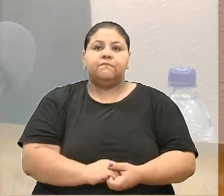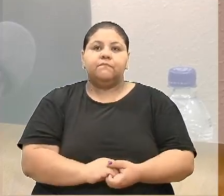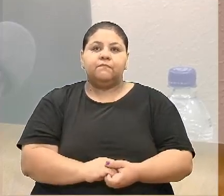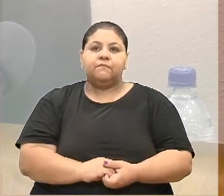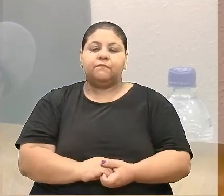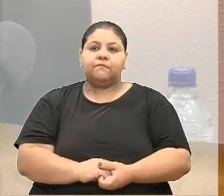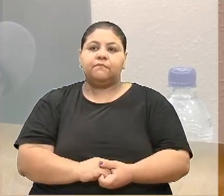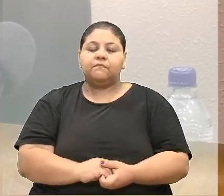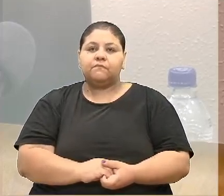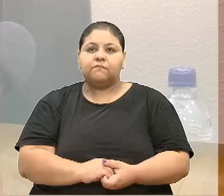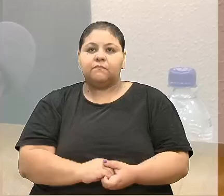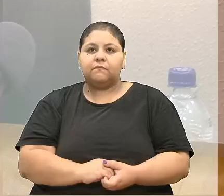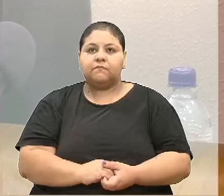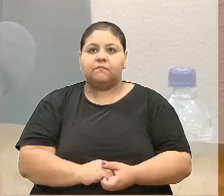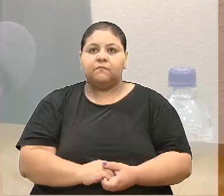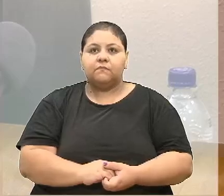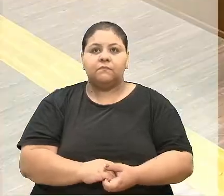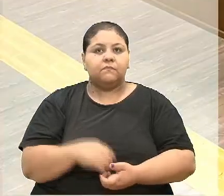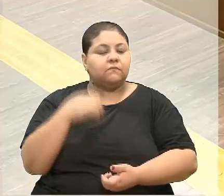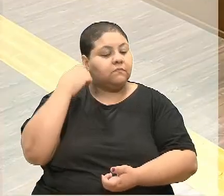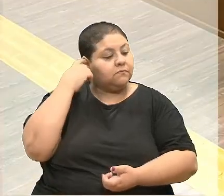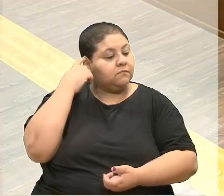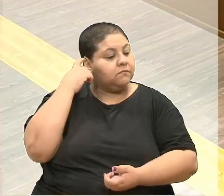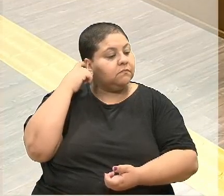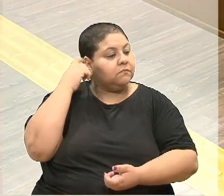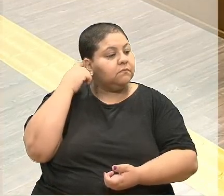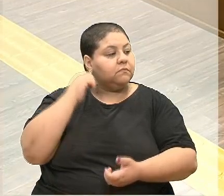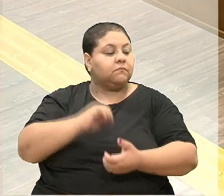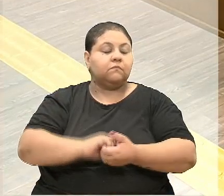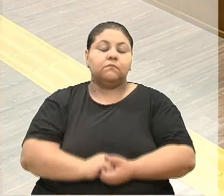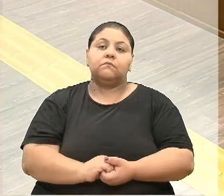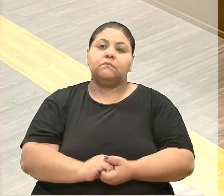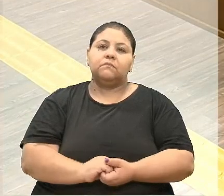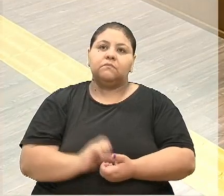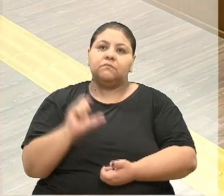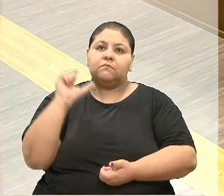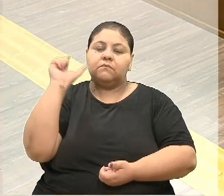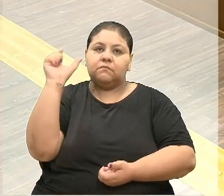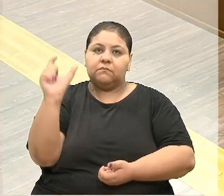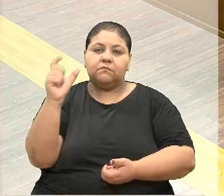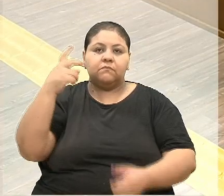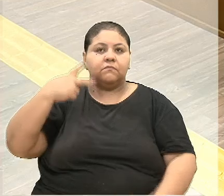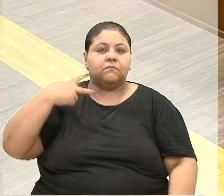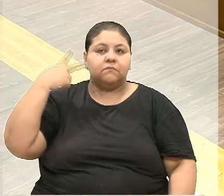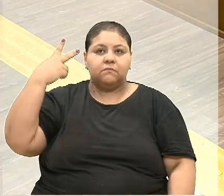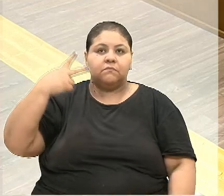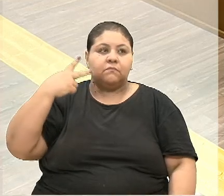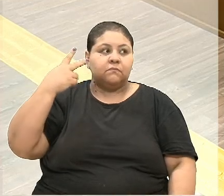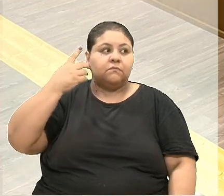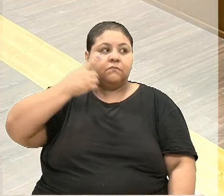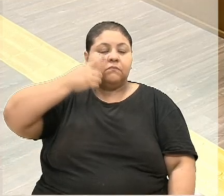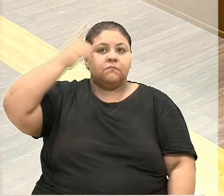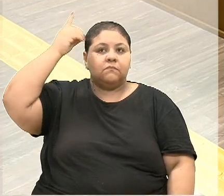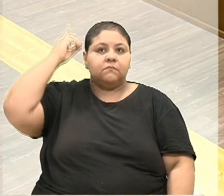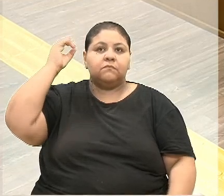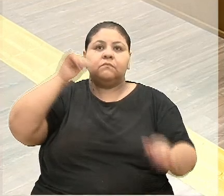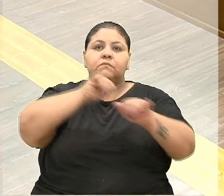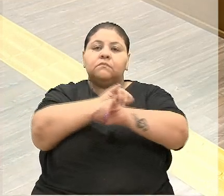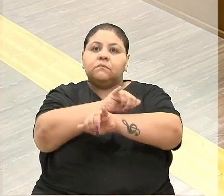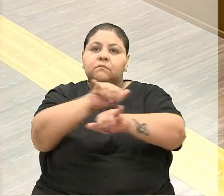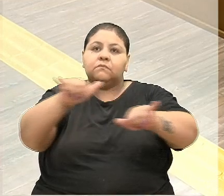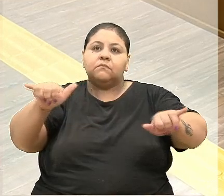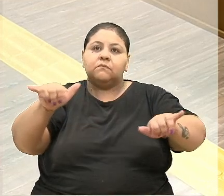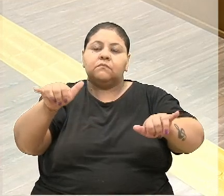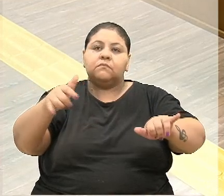dos senhores vereadores. Peço a palavra, presidente. Com a palavra o vereador Lucas Dil, apenas informando que